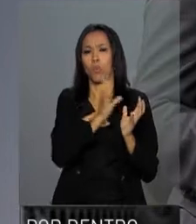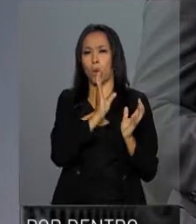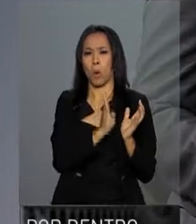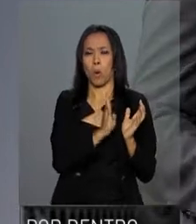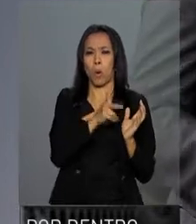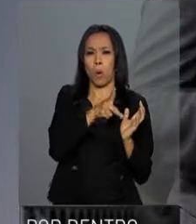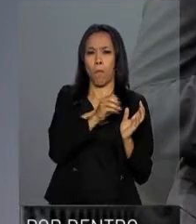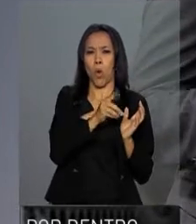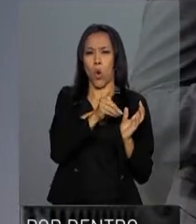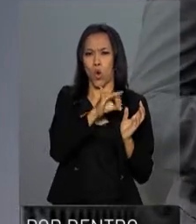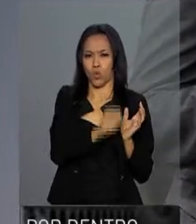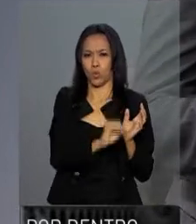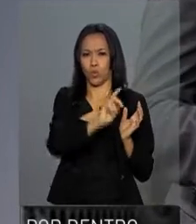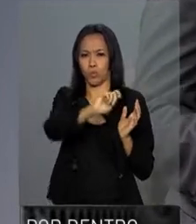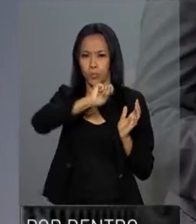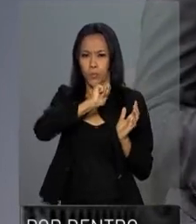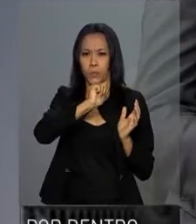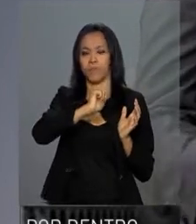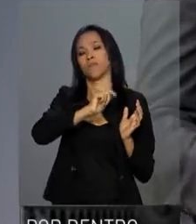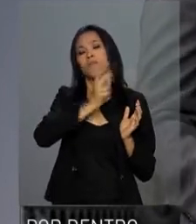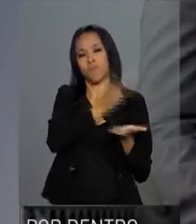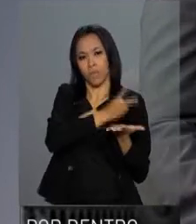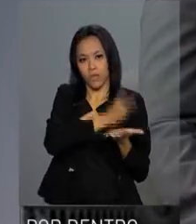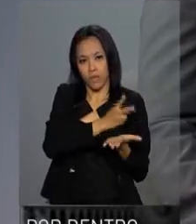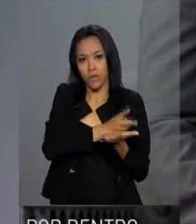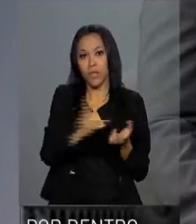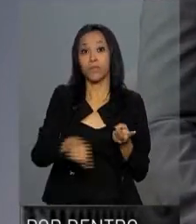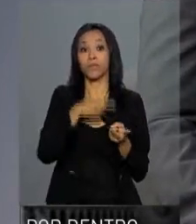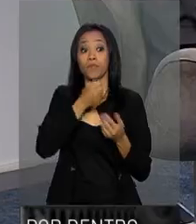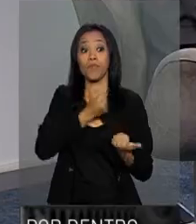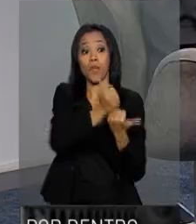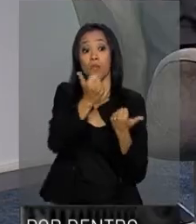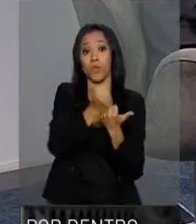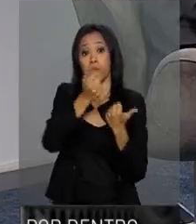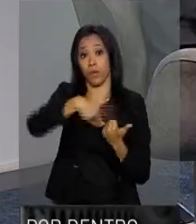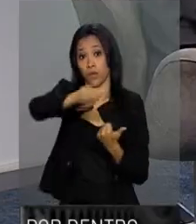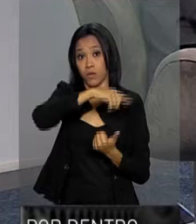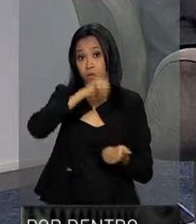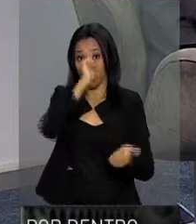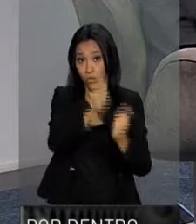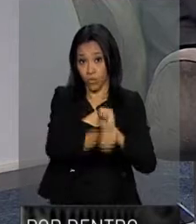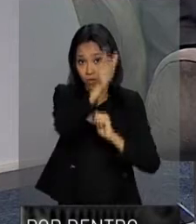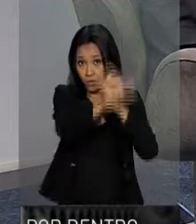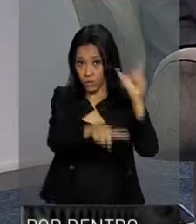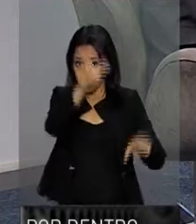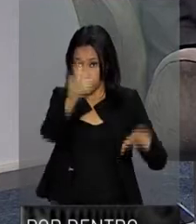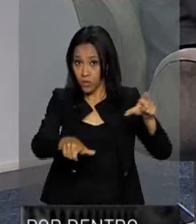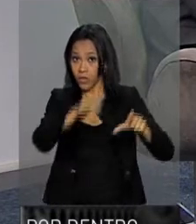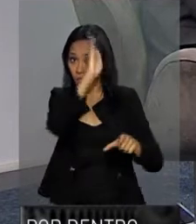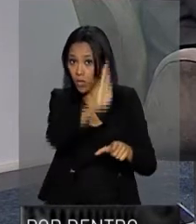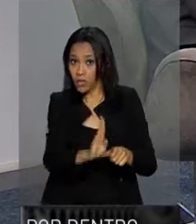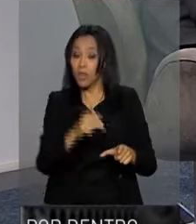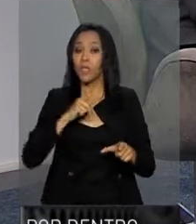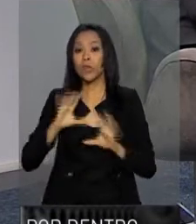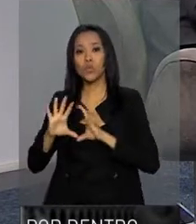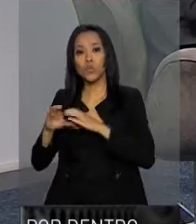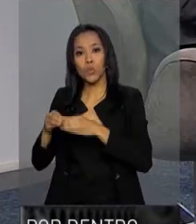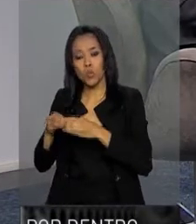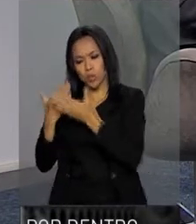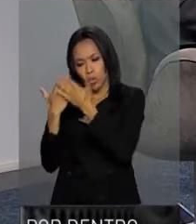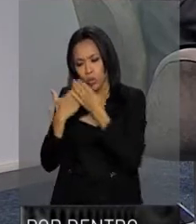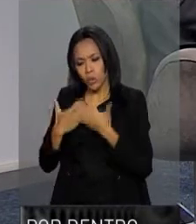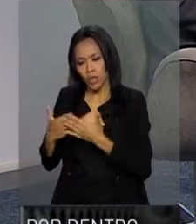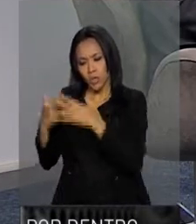mesmo a placa mais investimento de apoio aos atletas brasileiros e temos ao mesmo tempo uma comissão estudando e